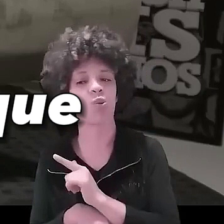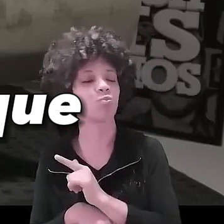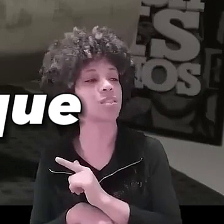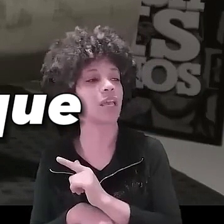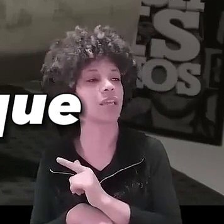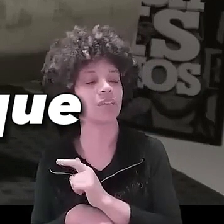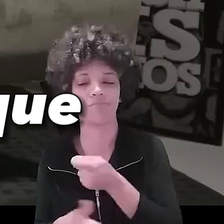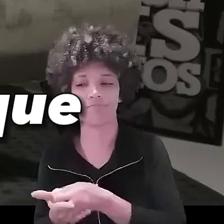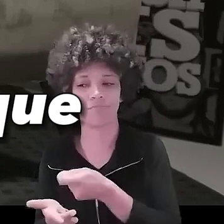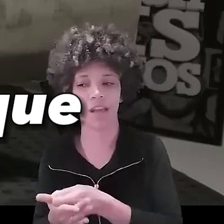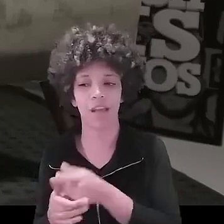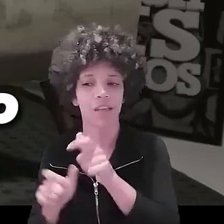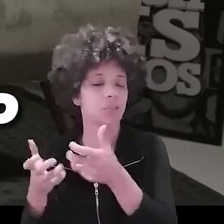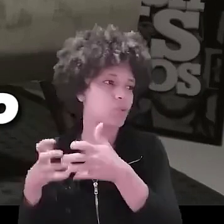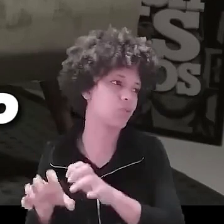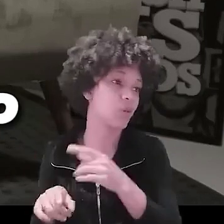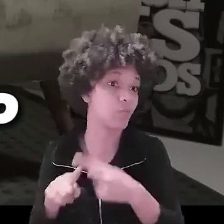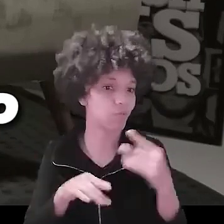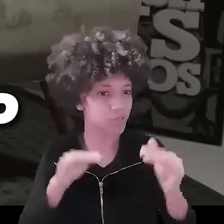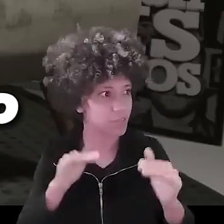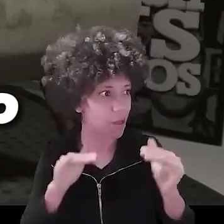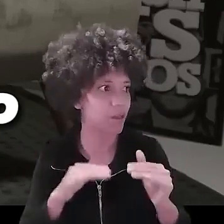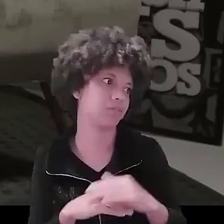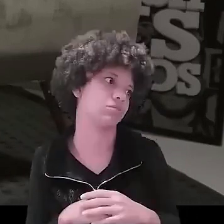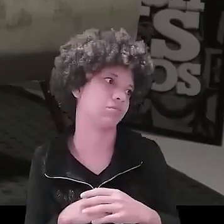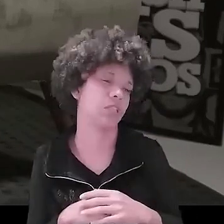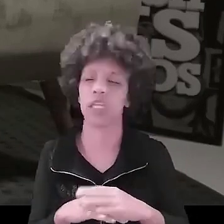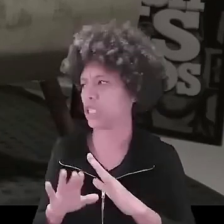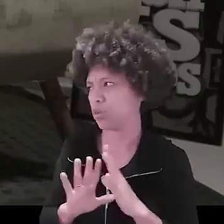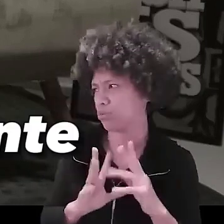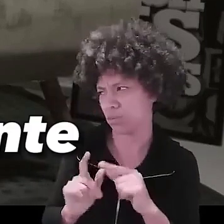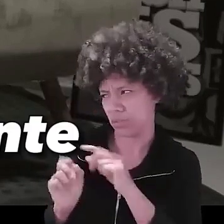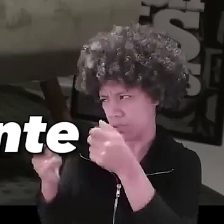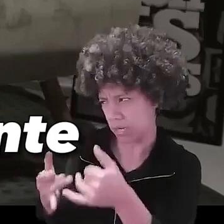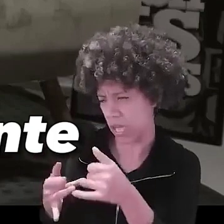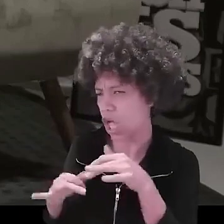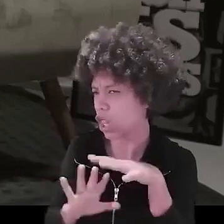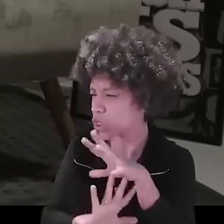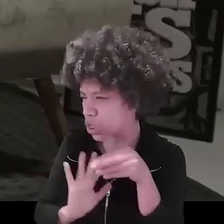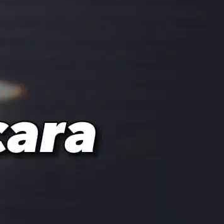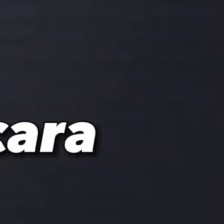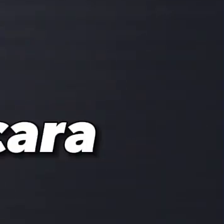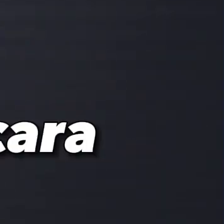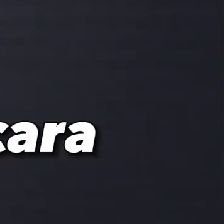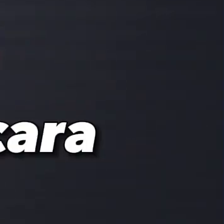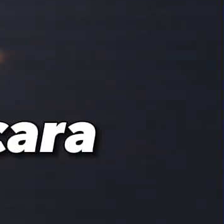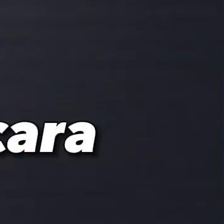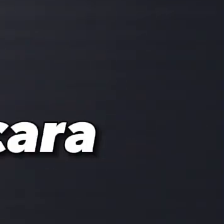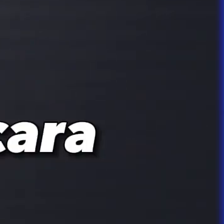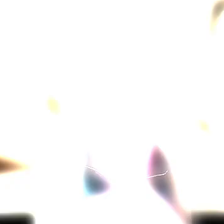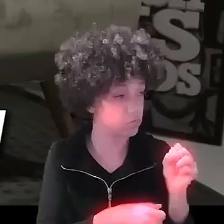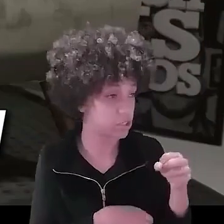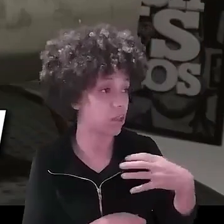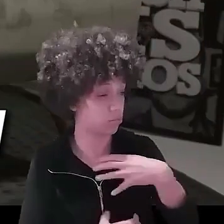não consegue garantir que as pessoas não usem por conta desse desbalanço dopaminérgico. Todo Então, mundo usa droga. Você tá me querendo dizer o seguinte: todo mundo. Todo mundo tem seus